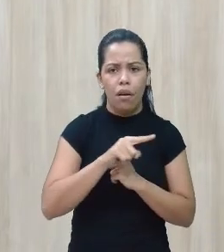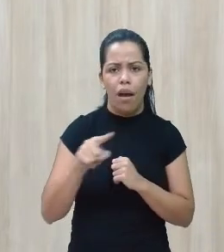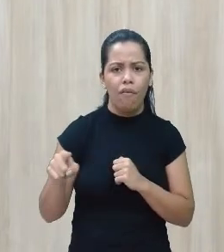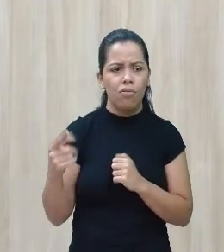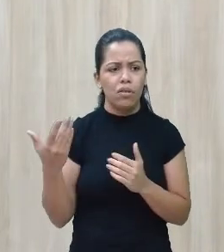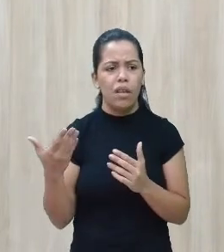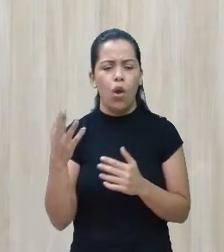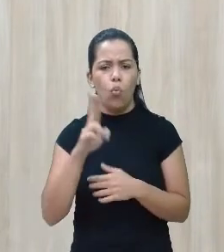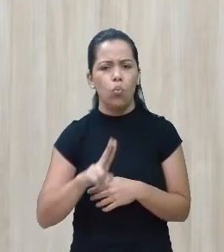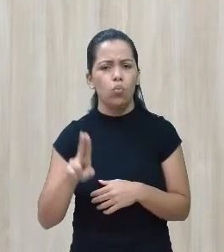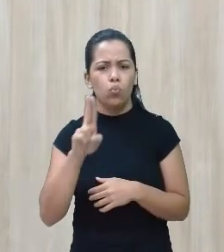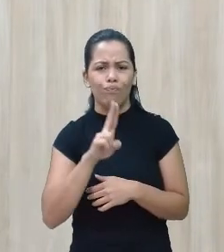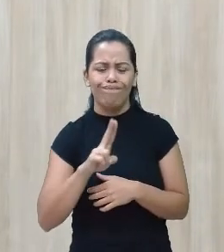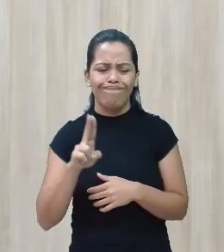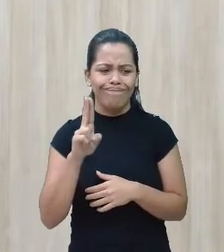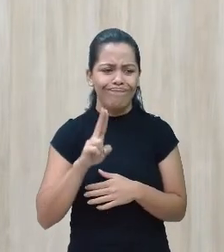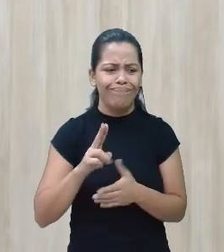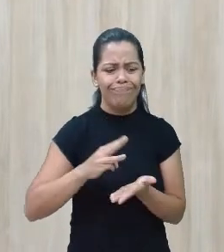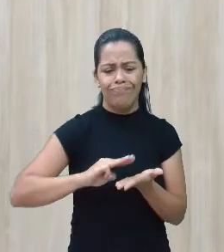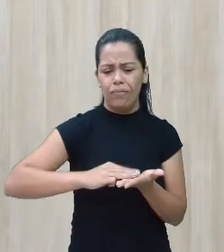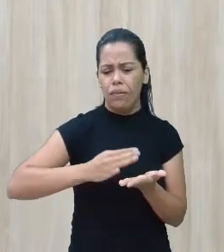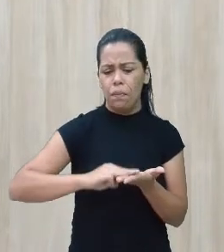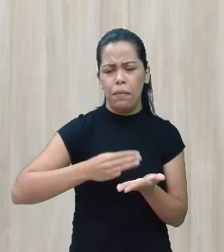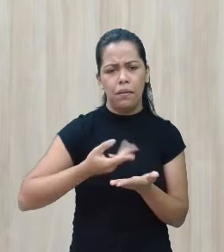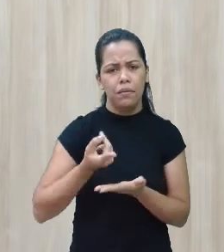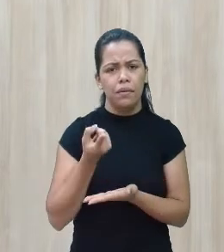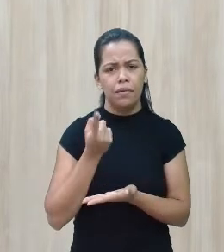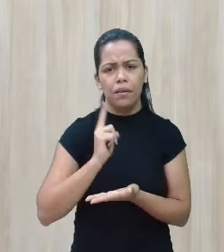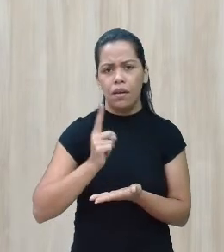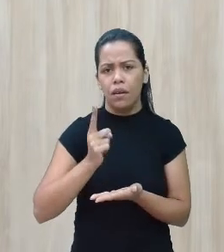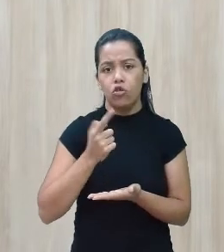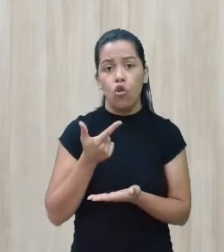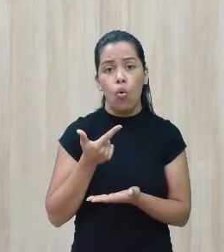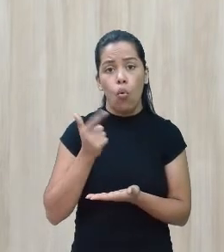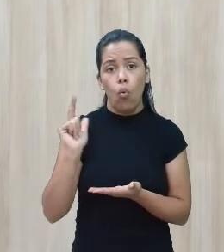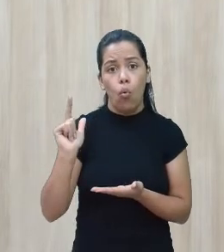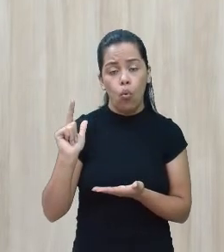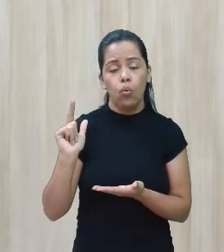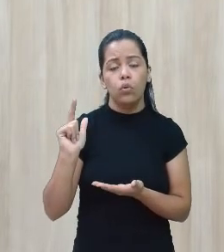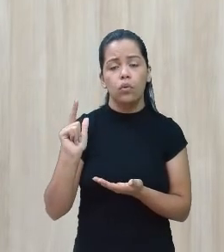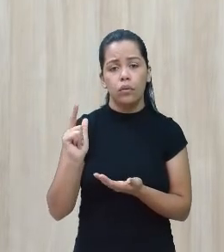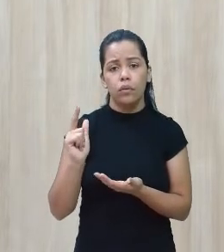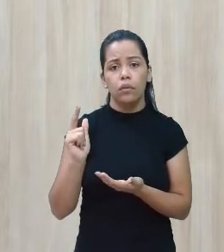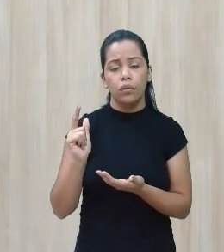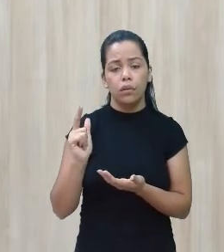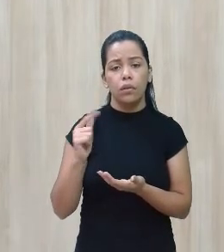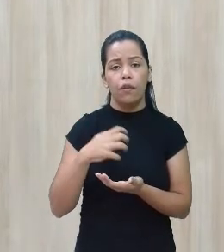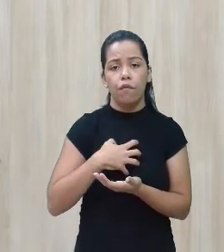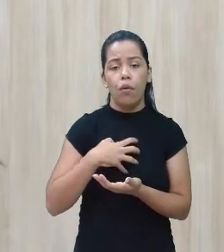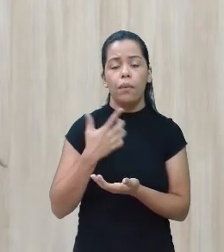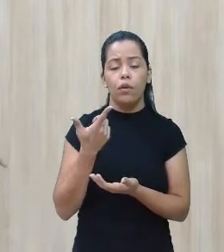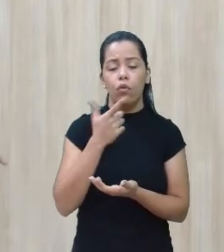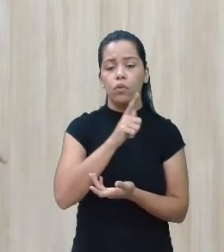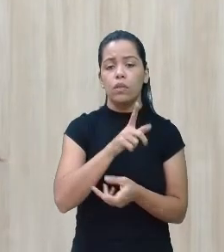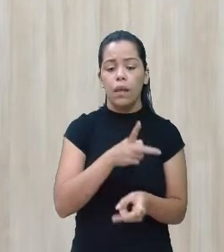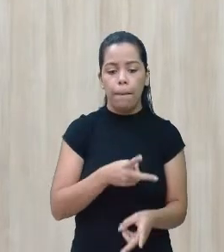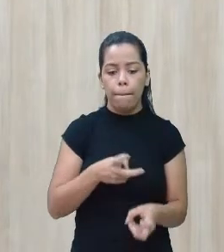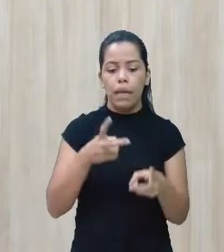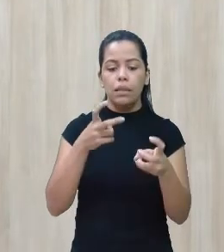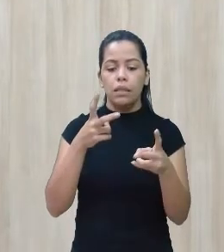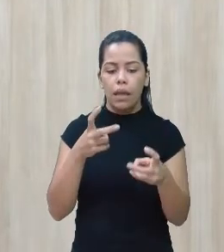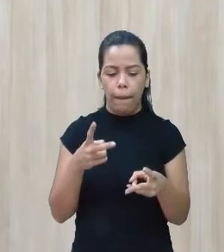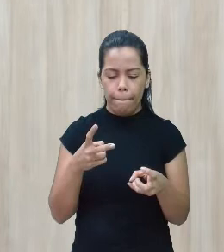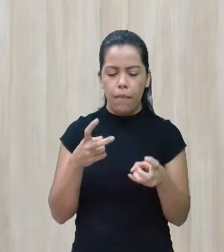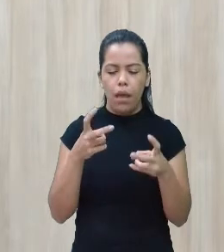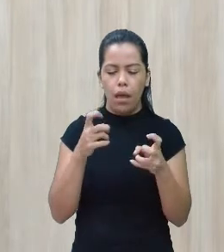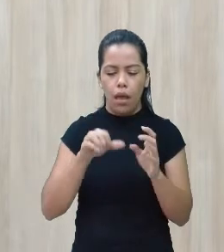suspeitas. E outro ponto importante para reconhecer essa prática de phishing é também ficar atento à